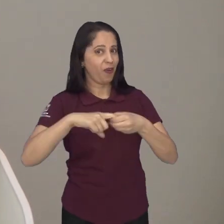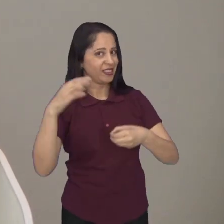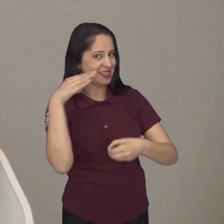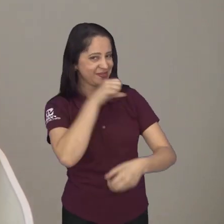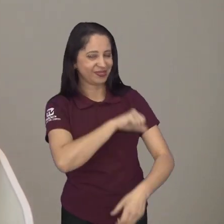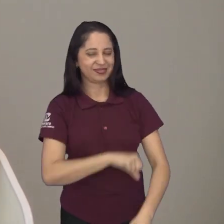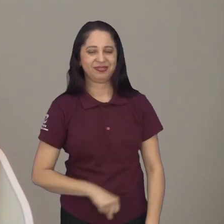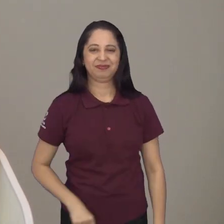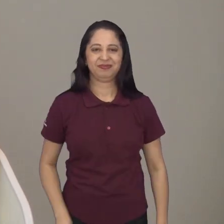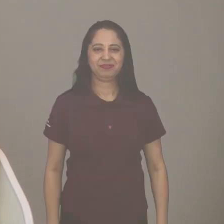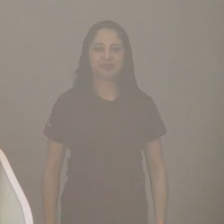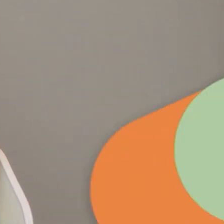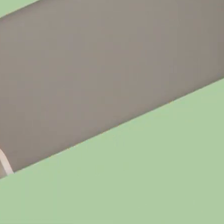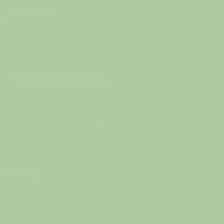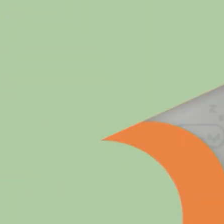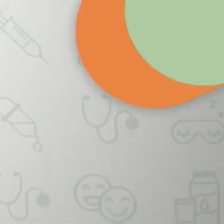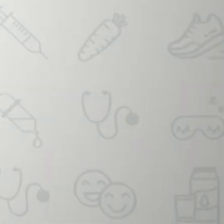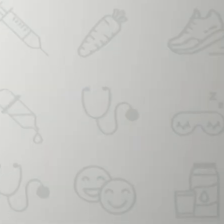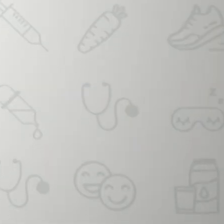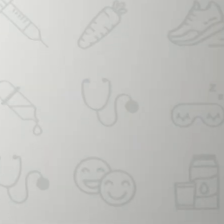Nós voltamos já já.